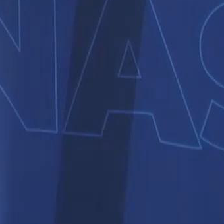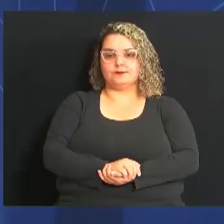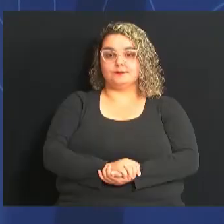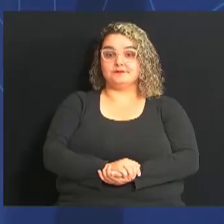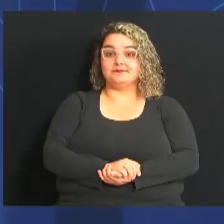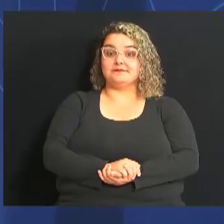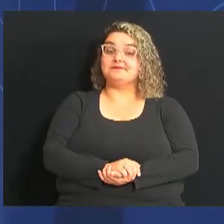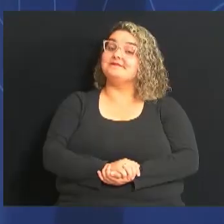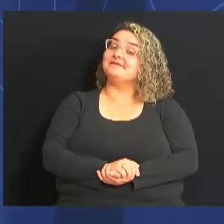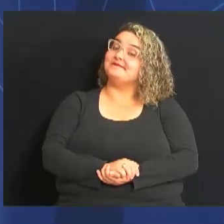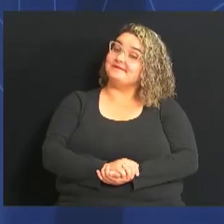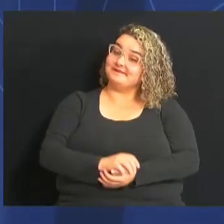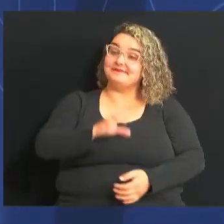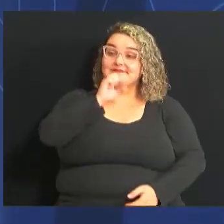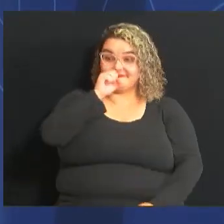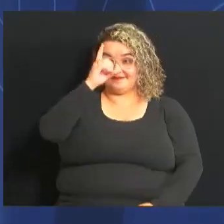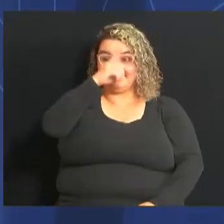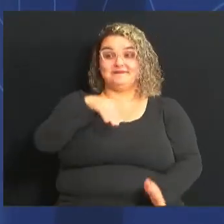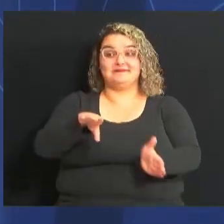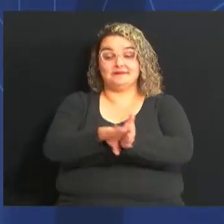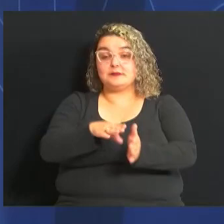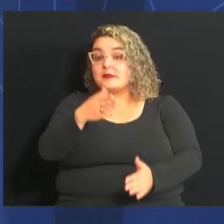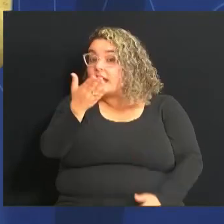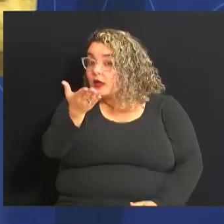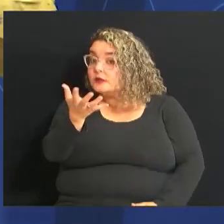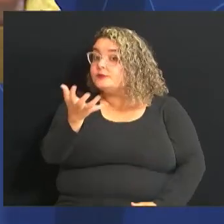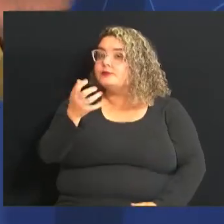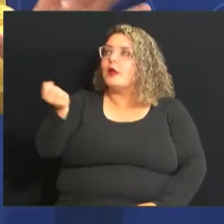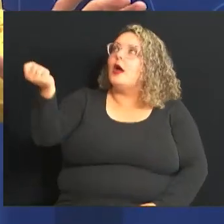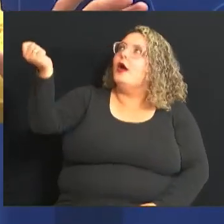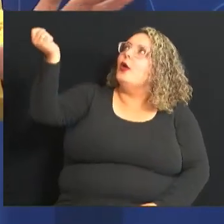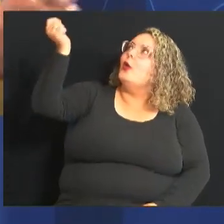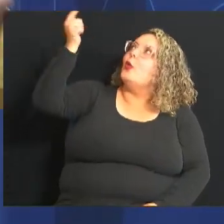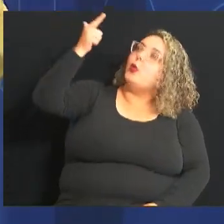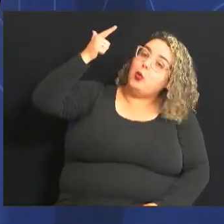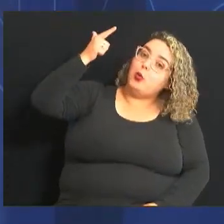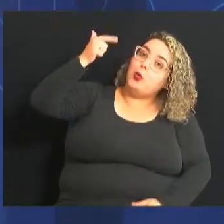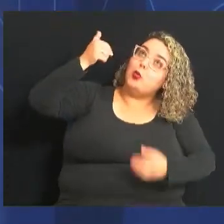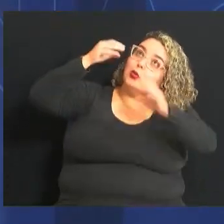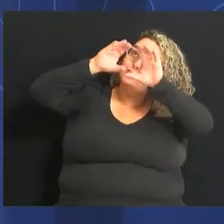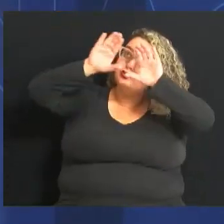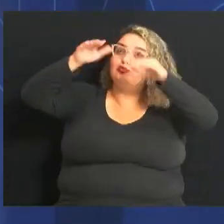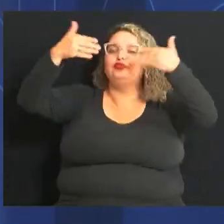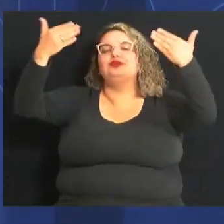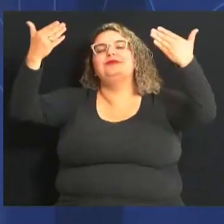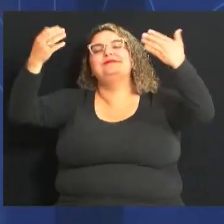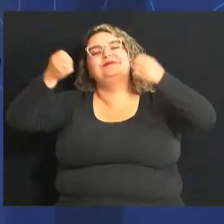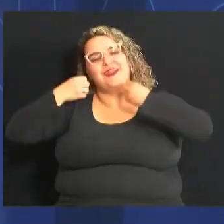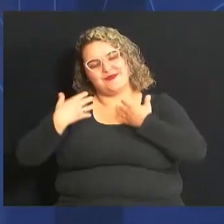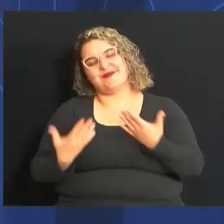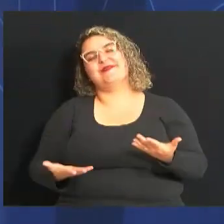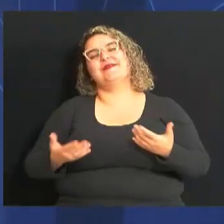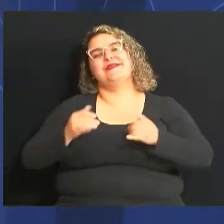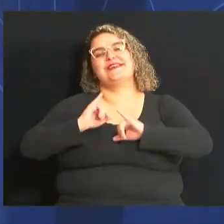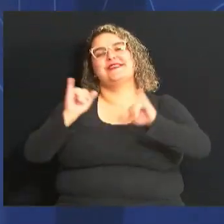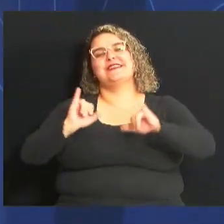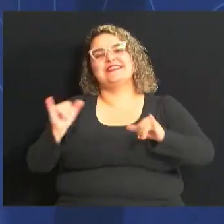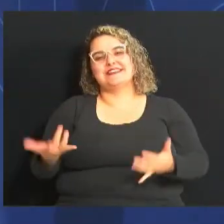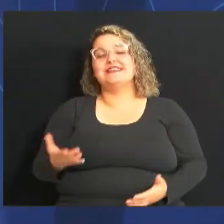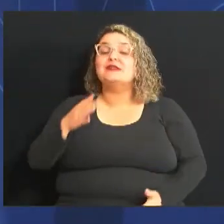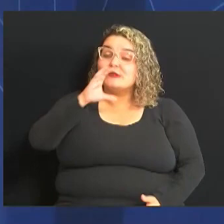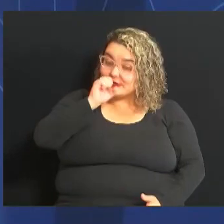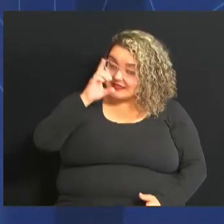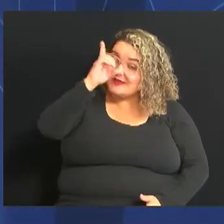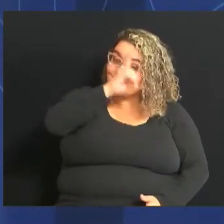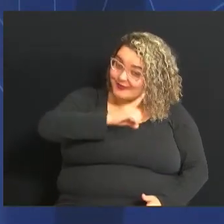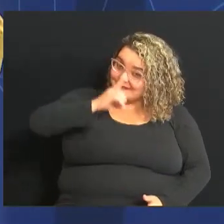Fim de semana chegando para você que quer sol, tempo aberto. A notícia é boa, viu? Porque tanto no sábado